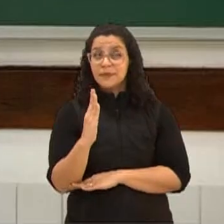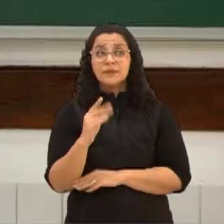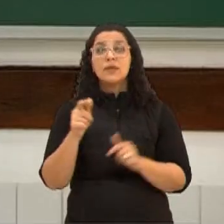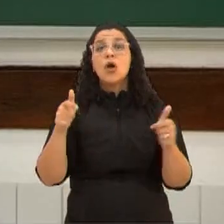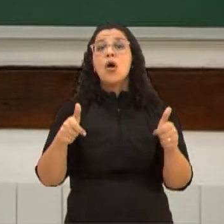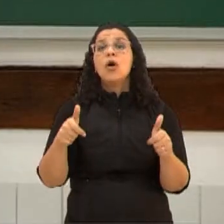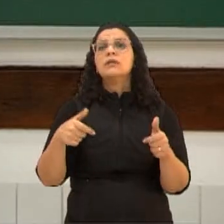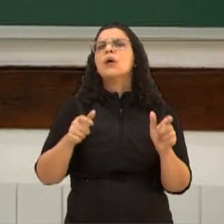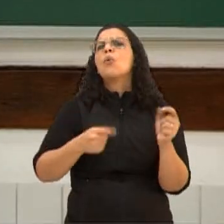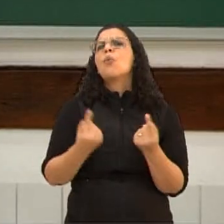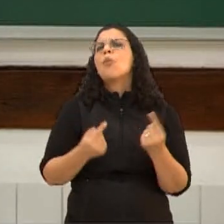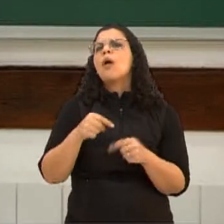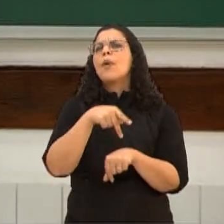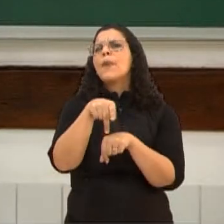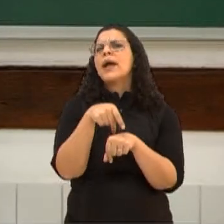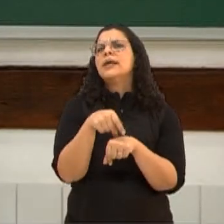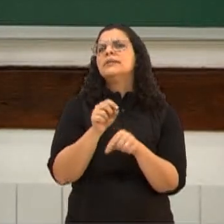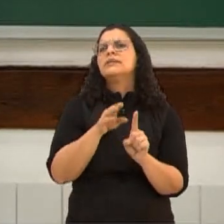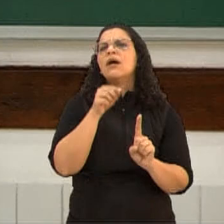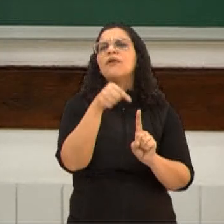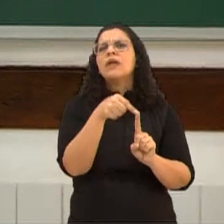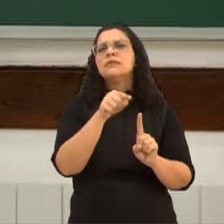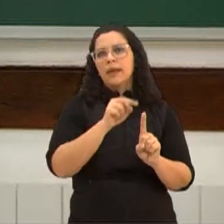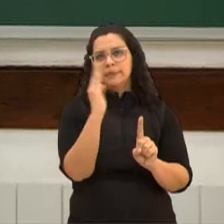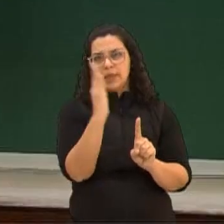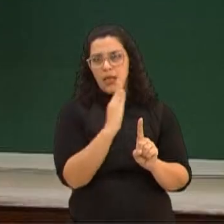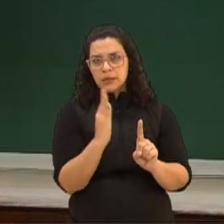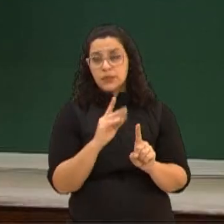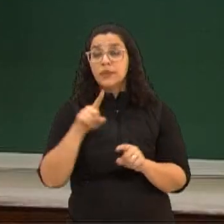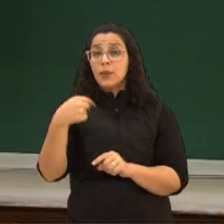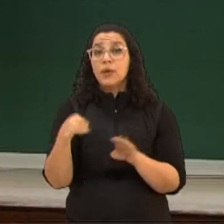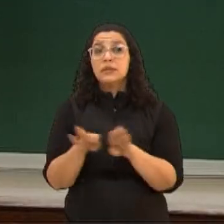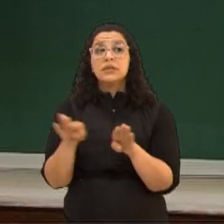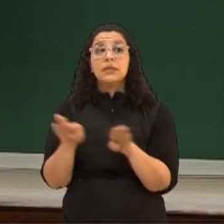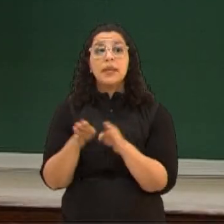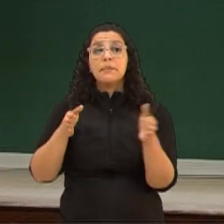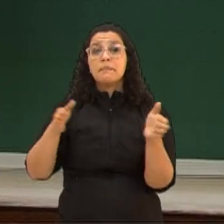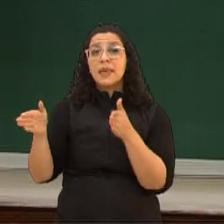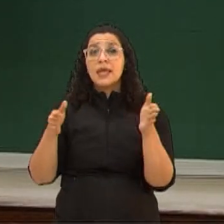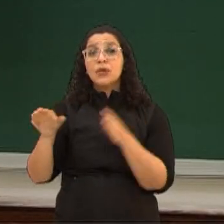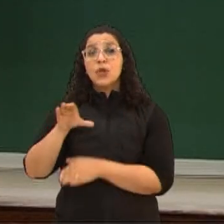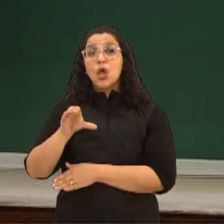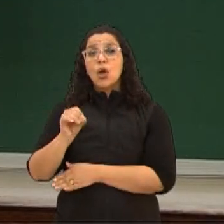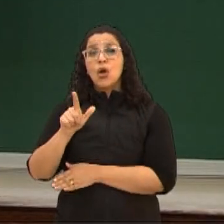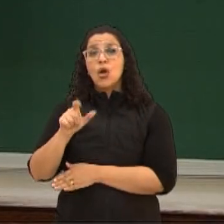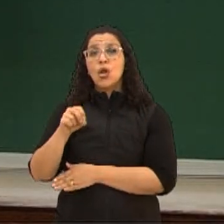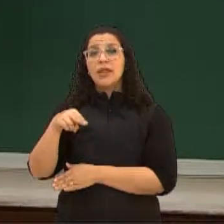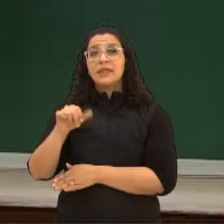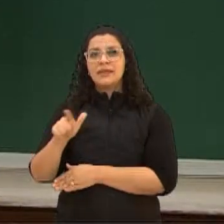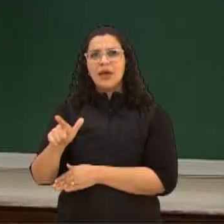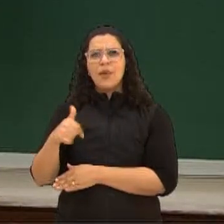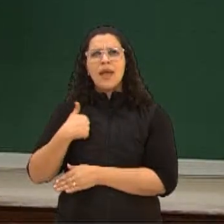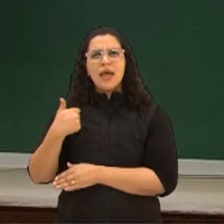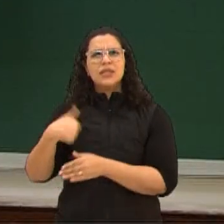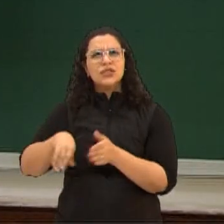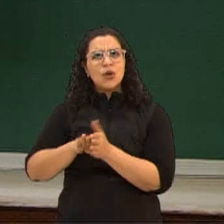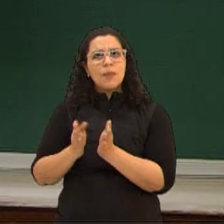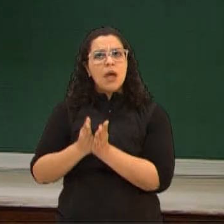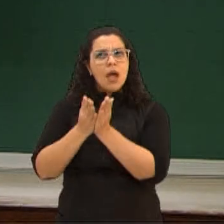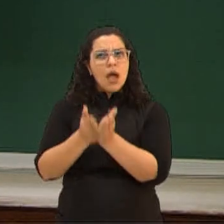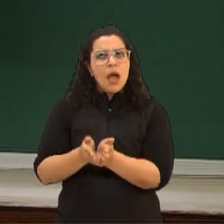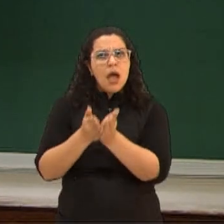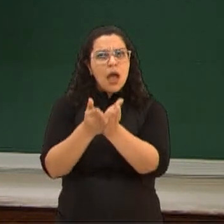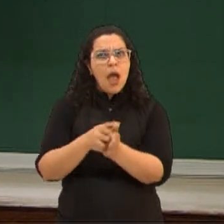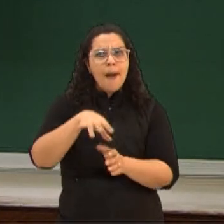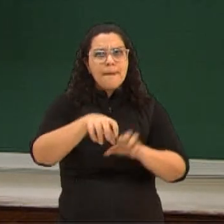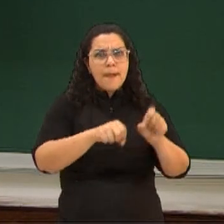país que eu vou falar? Do Brasil. Depois, período colonial. Período colonial me remete ao